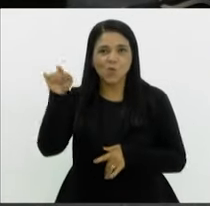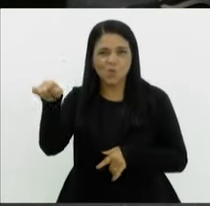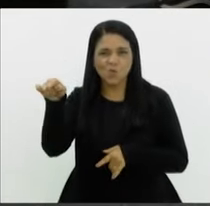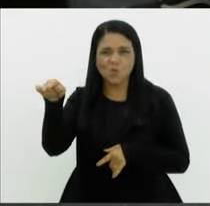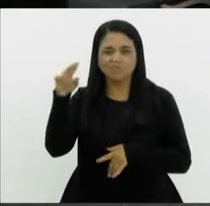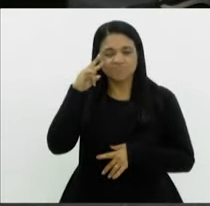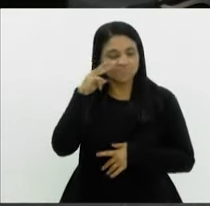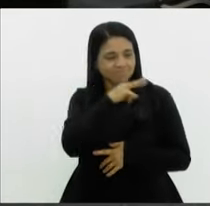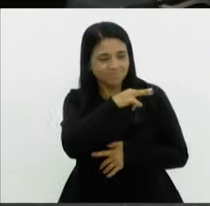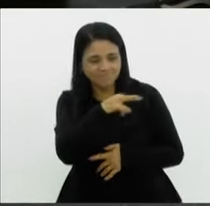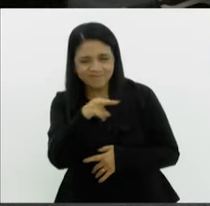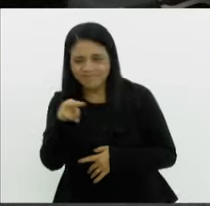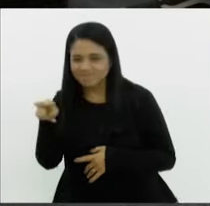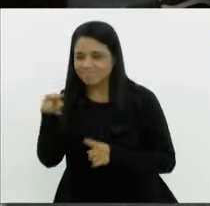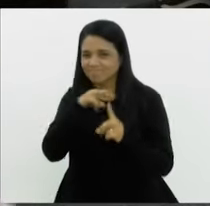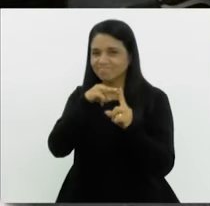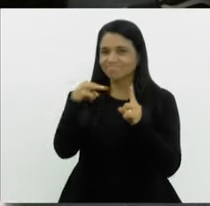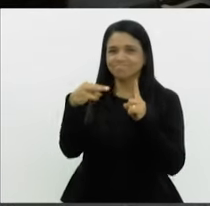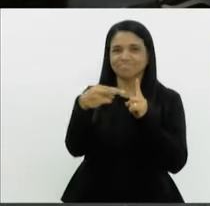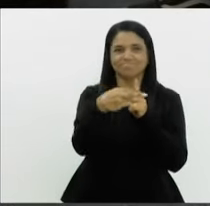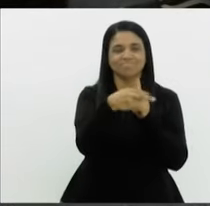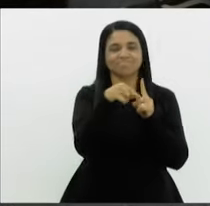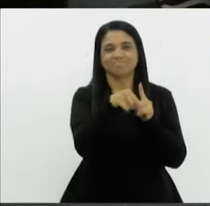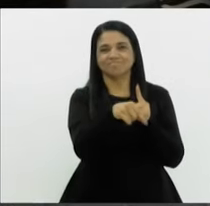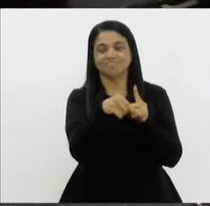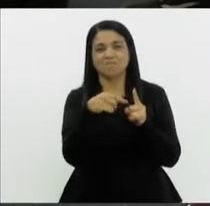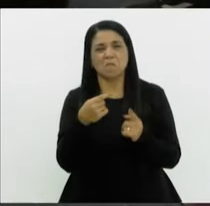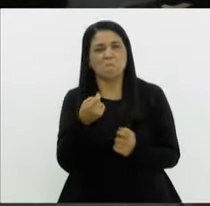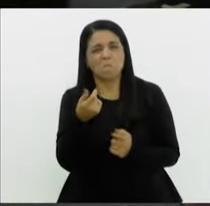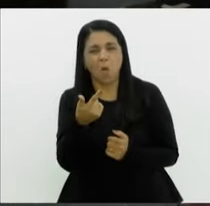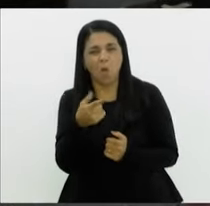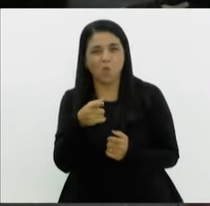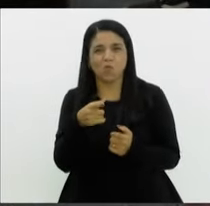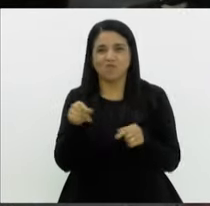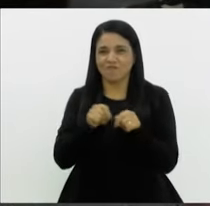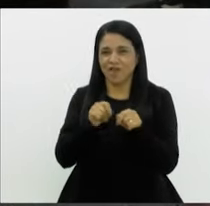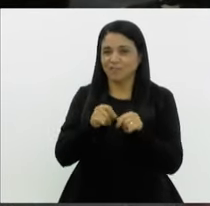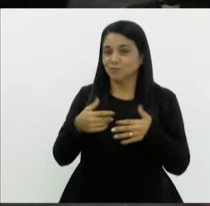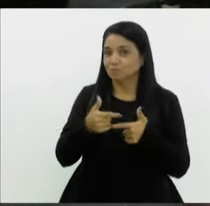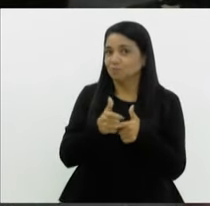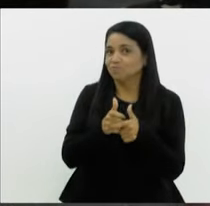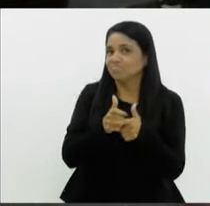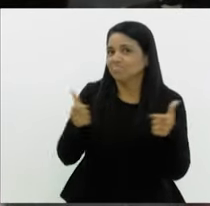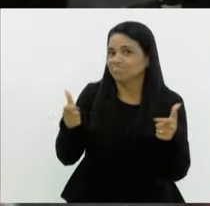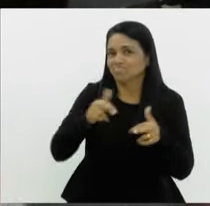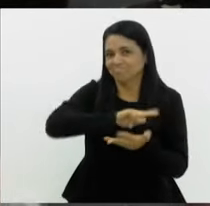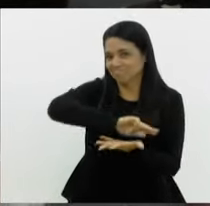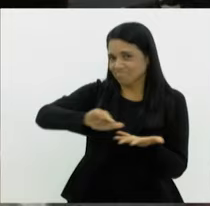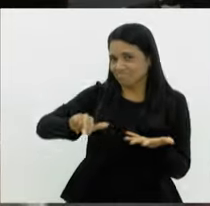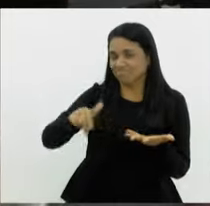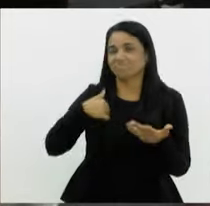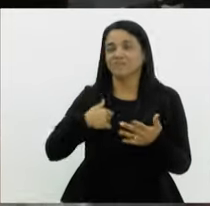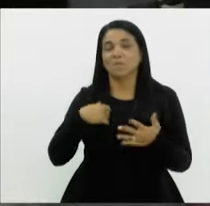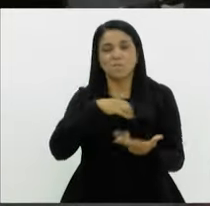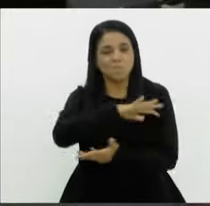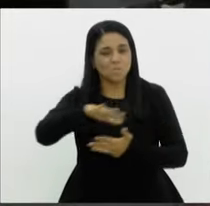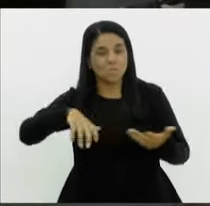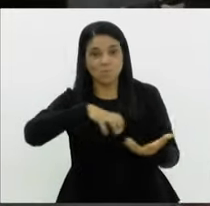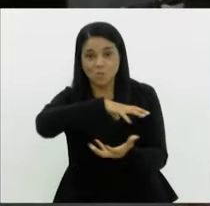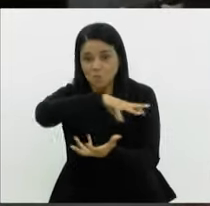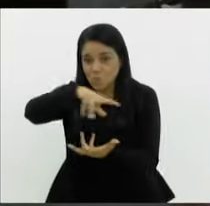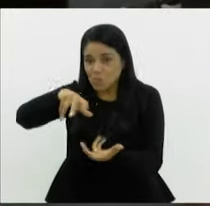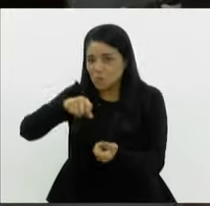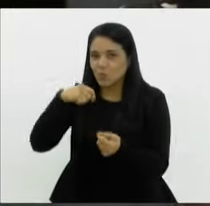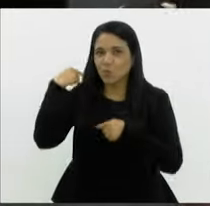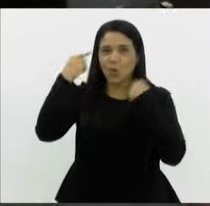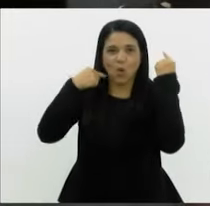ponto de vista de quem faz muito com tão pouco. Mundo louco, mas não desista. Então vamos para